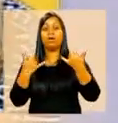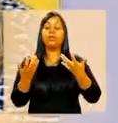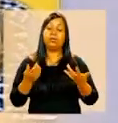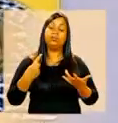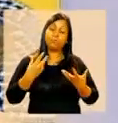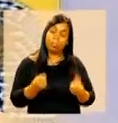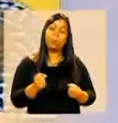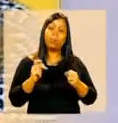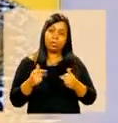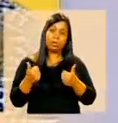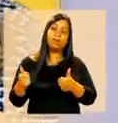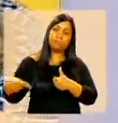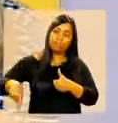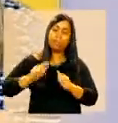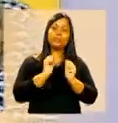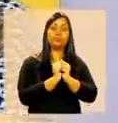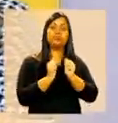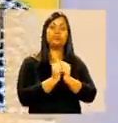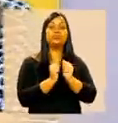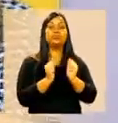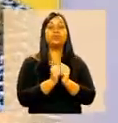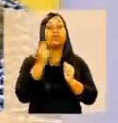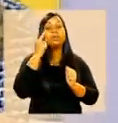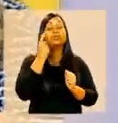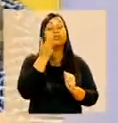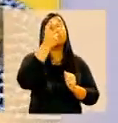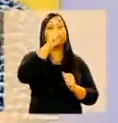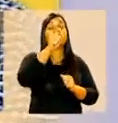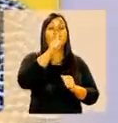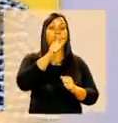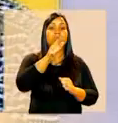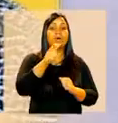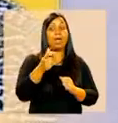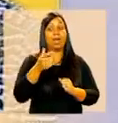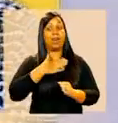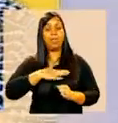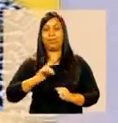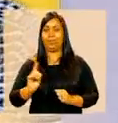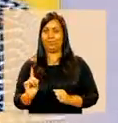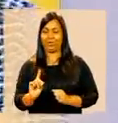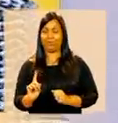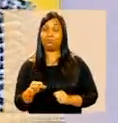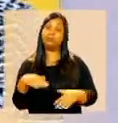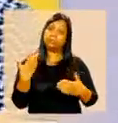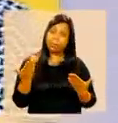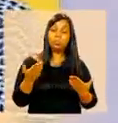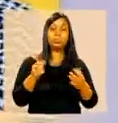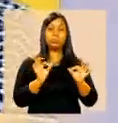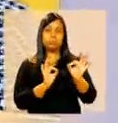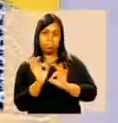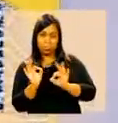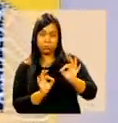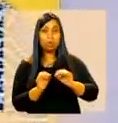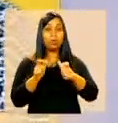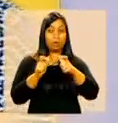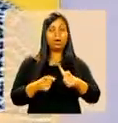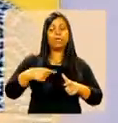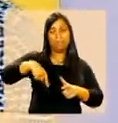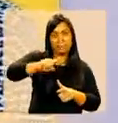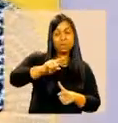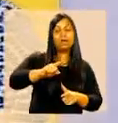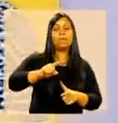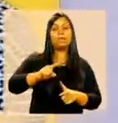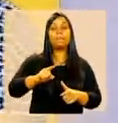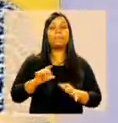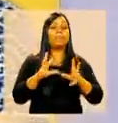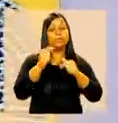falei, não, então tá bom, vamos com a gente. Aí a gente tinha pensado em outro lugar inicialmente, ela não quis. Então, a gente adaptou para fazer onde ela queria. Então, assim,